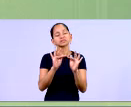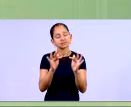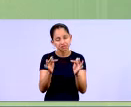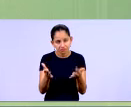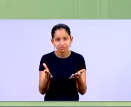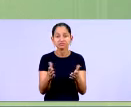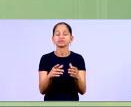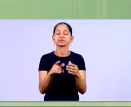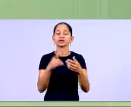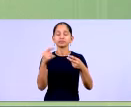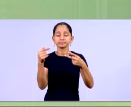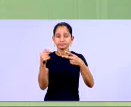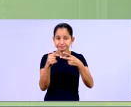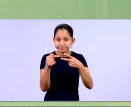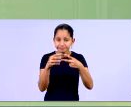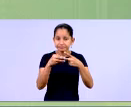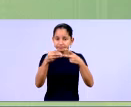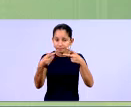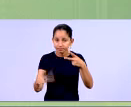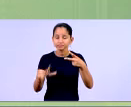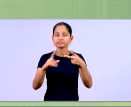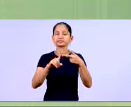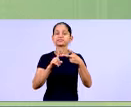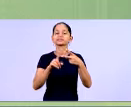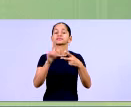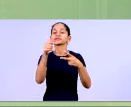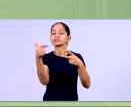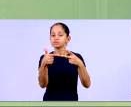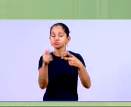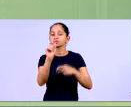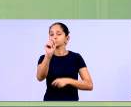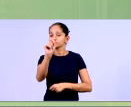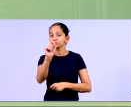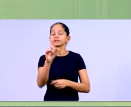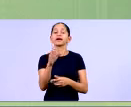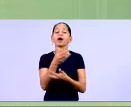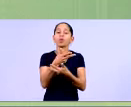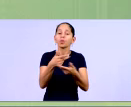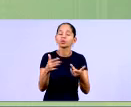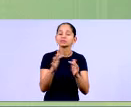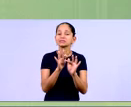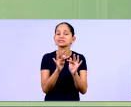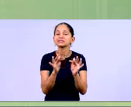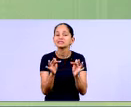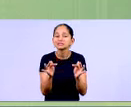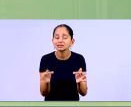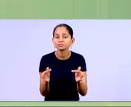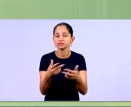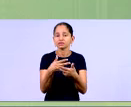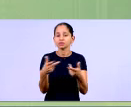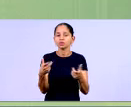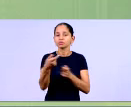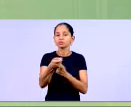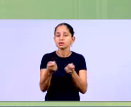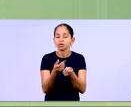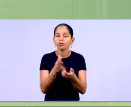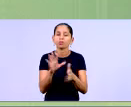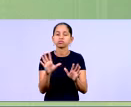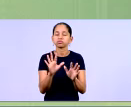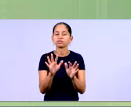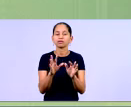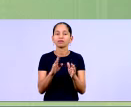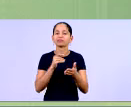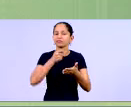A abertura e alteração e a baixa da empresa é muito mais tranquila, é muito mais simples de ser realizado. Não é